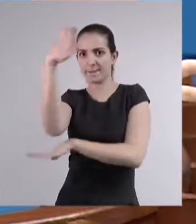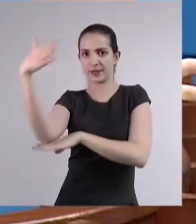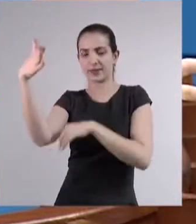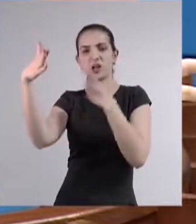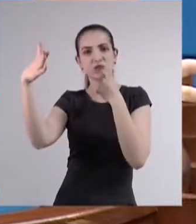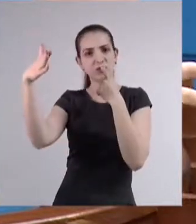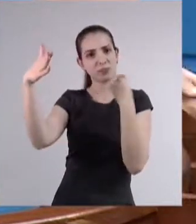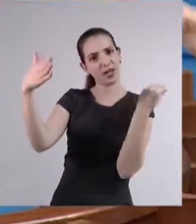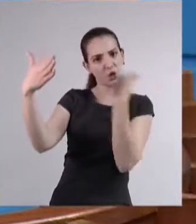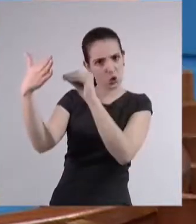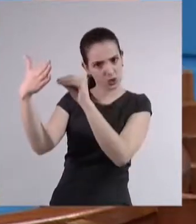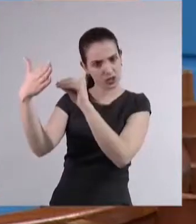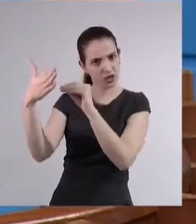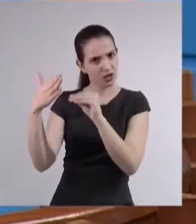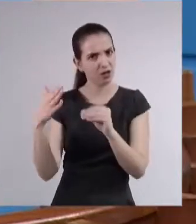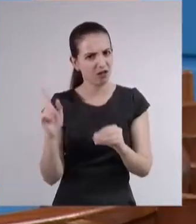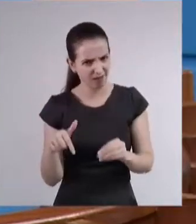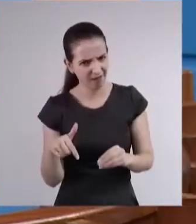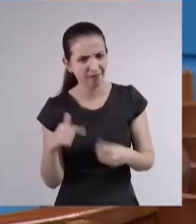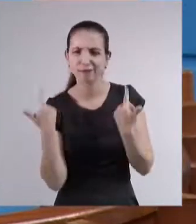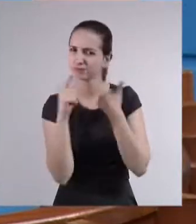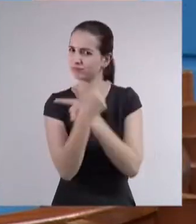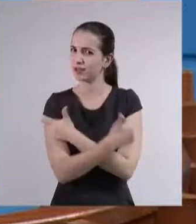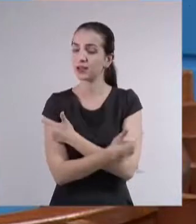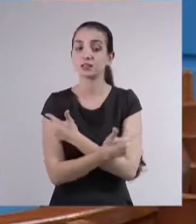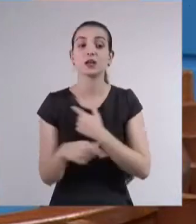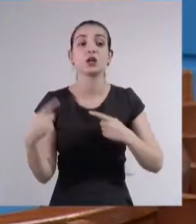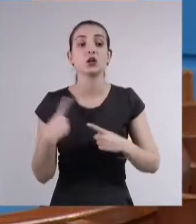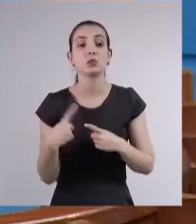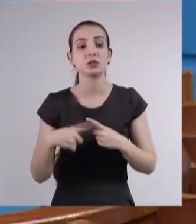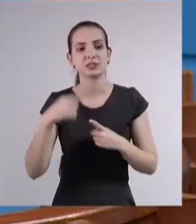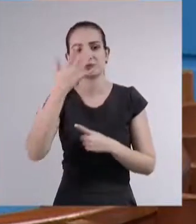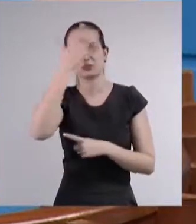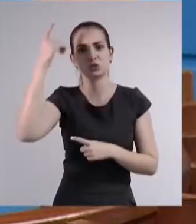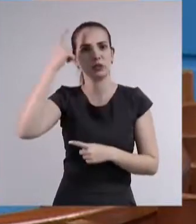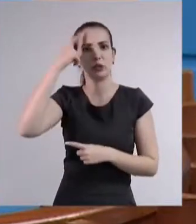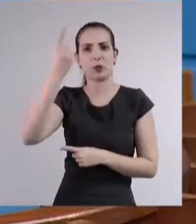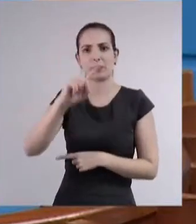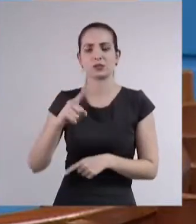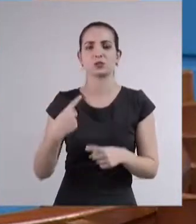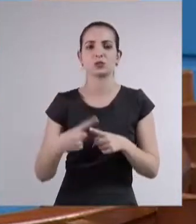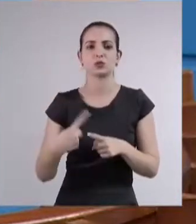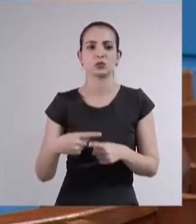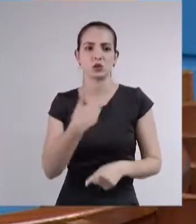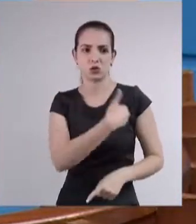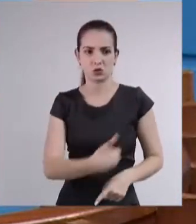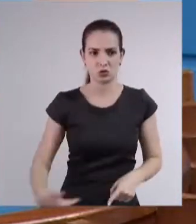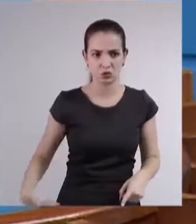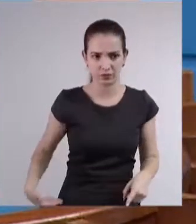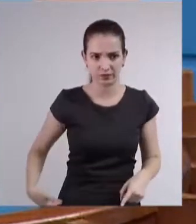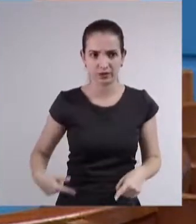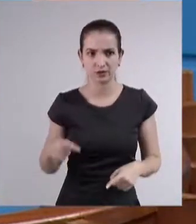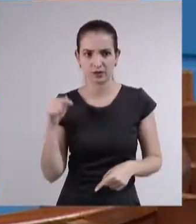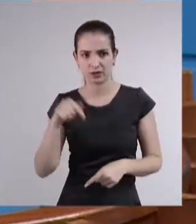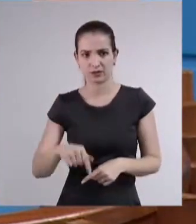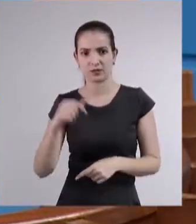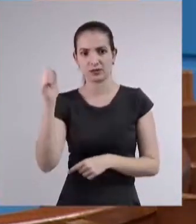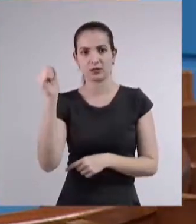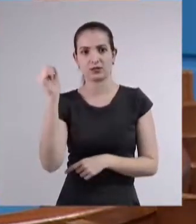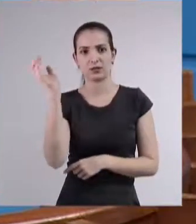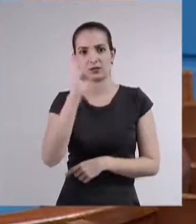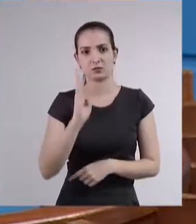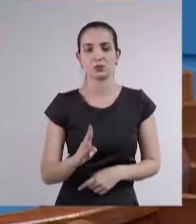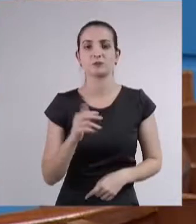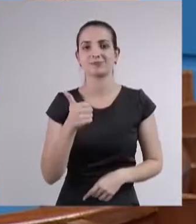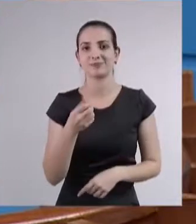É engraçado que as pessoas nem raciocinam o seguinte, fala, poxa, mas o PT governou o Brasil 13 anos, Mudou a cor